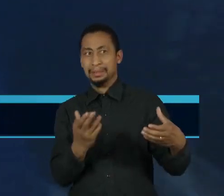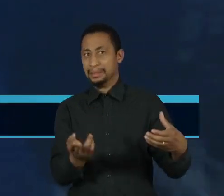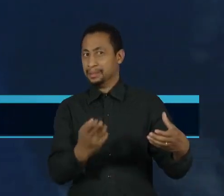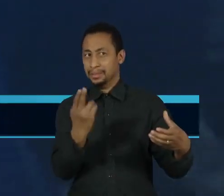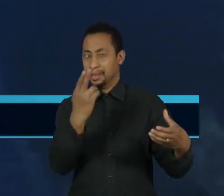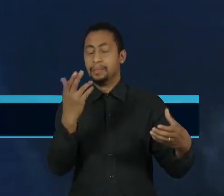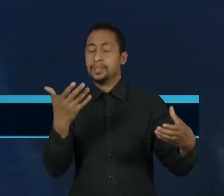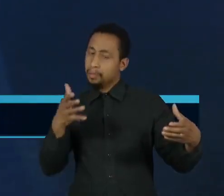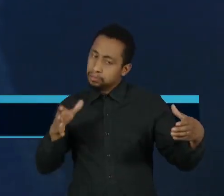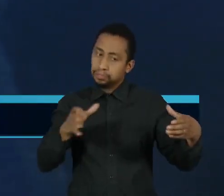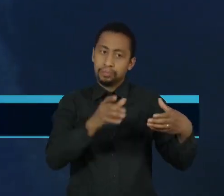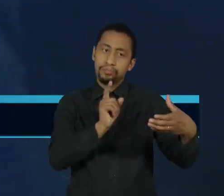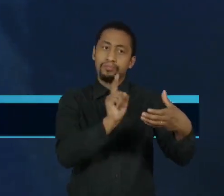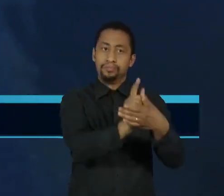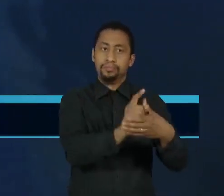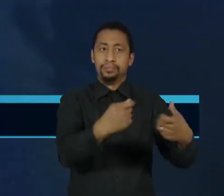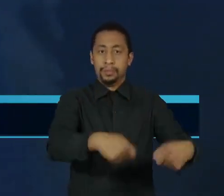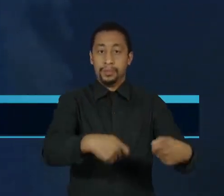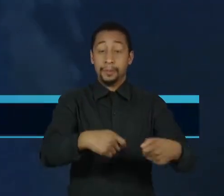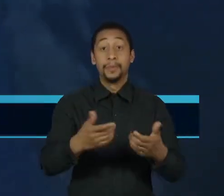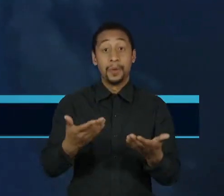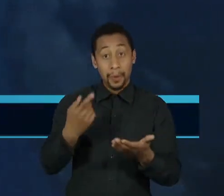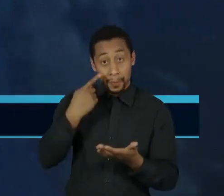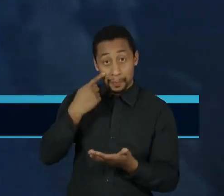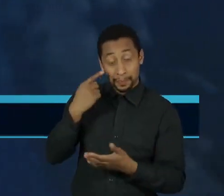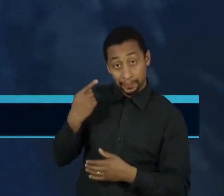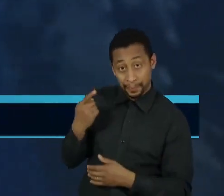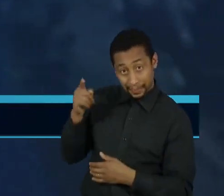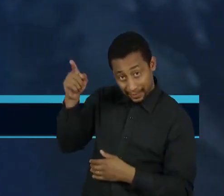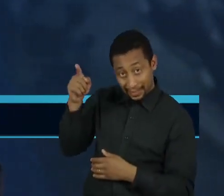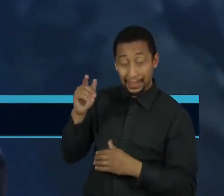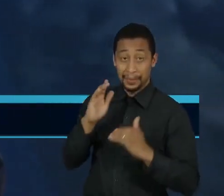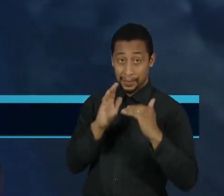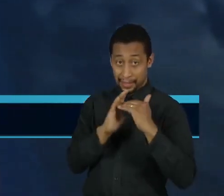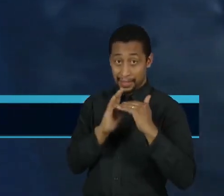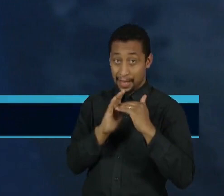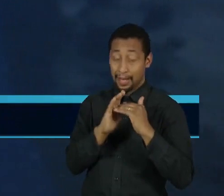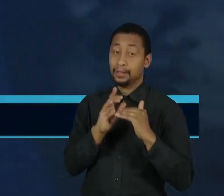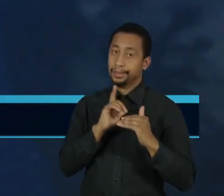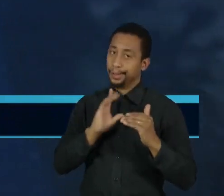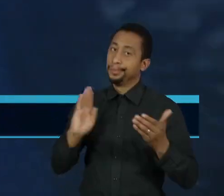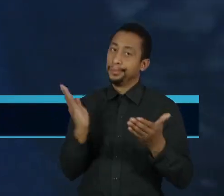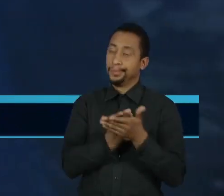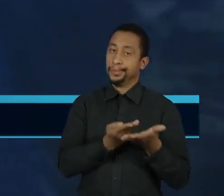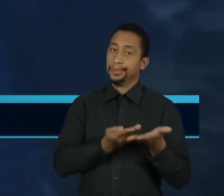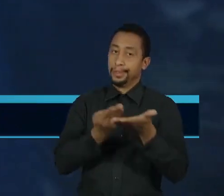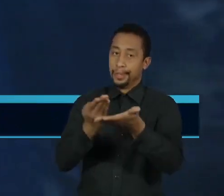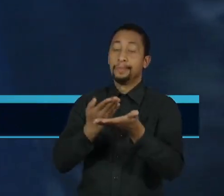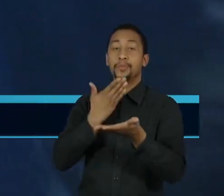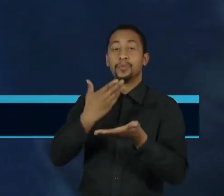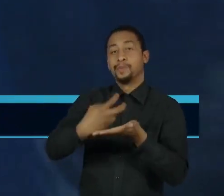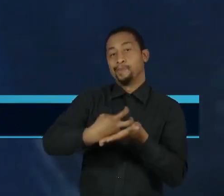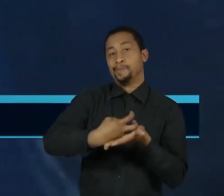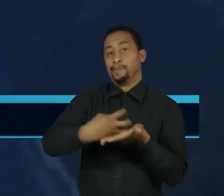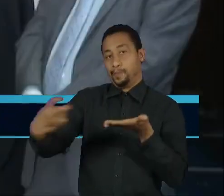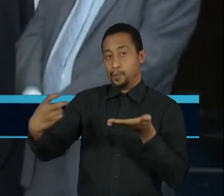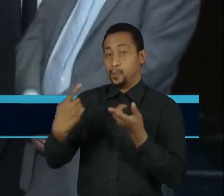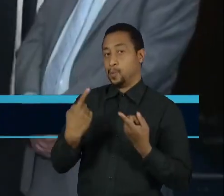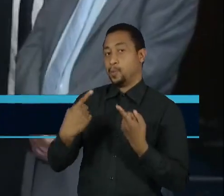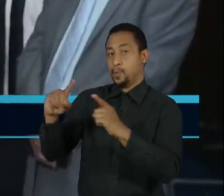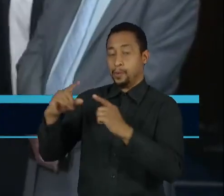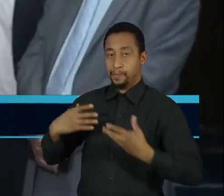Parlamentares da oposição apresentaram hoje no Senado um pedido de impeachment contra o ministro do Supremo Tribunal Federal, Luiz Roberto